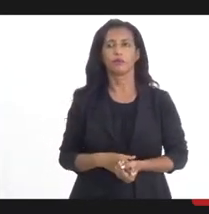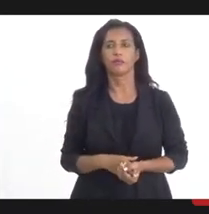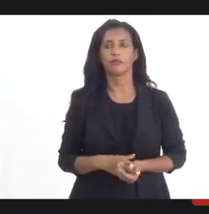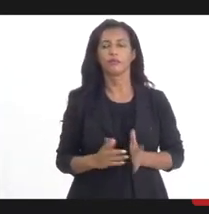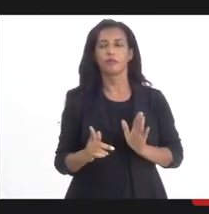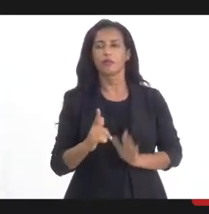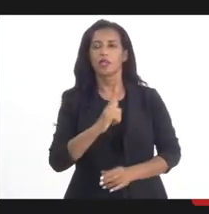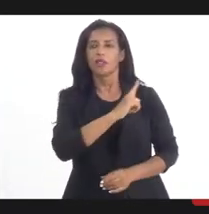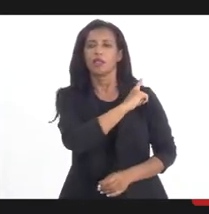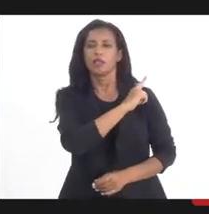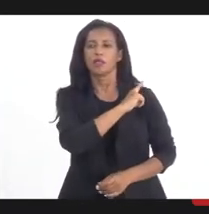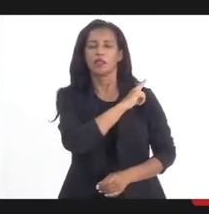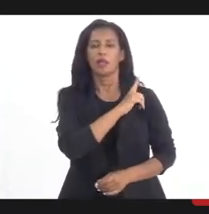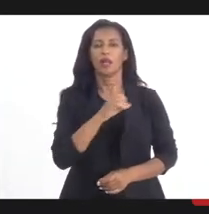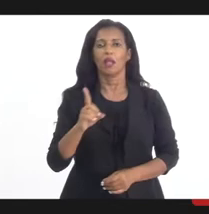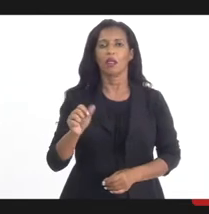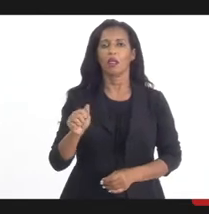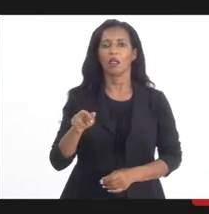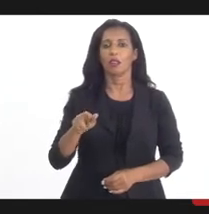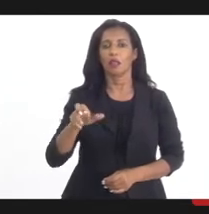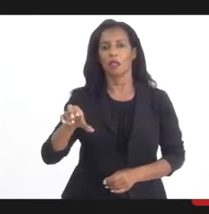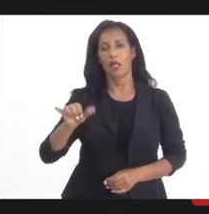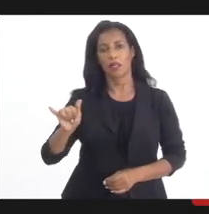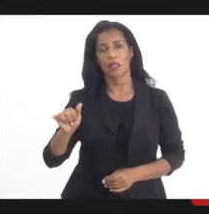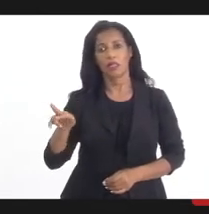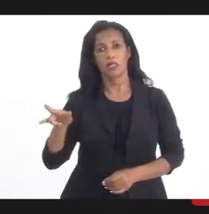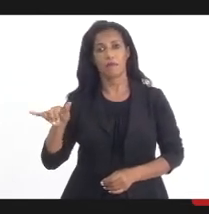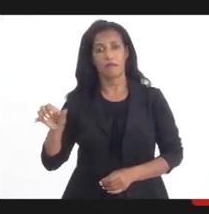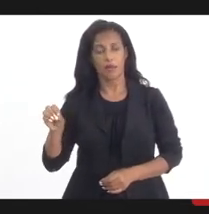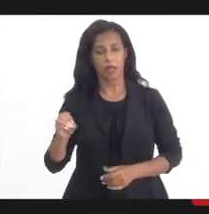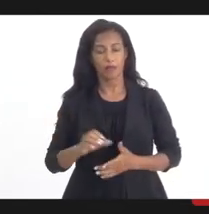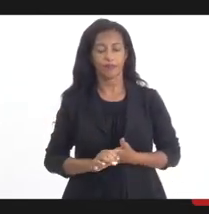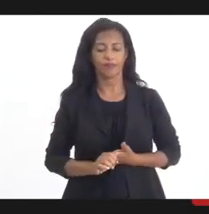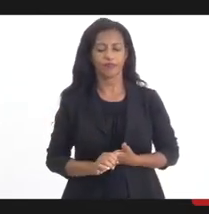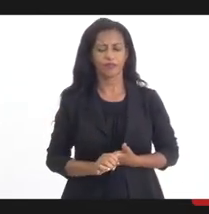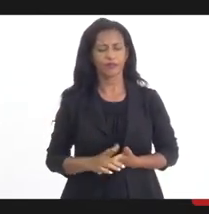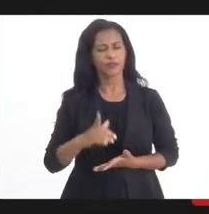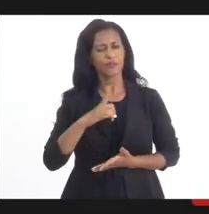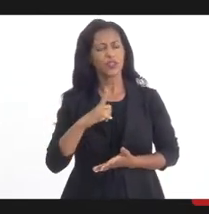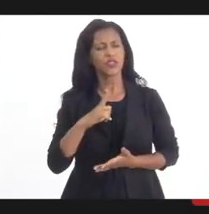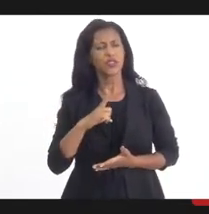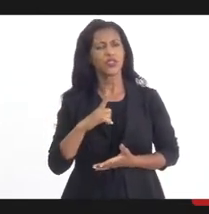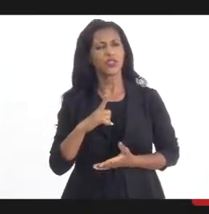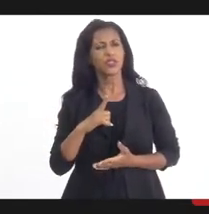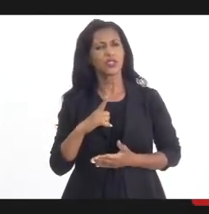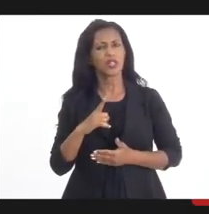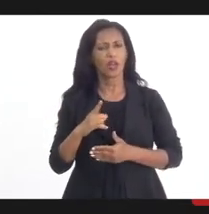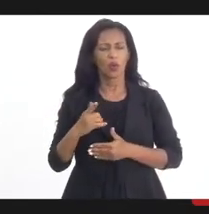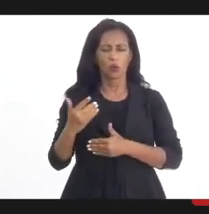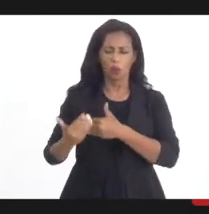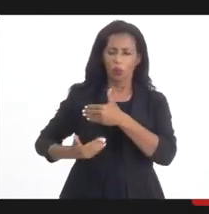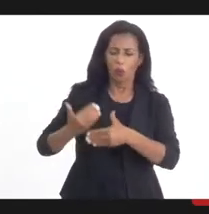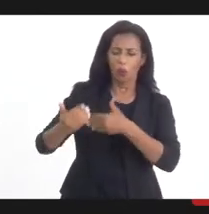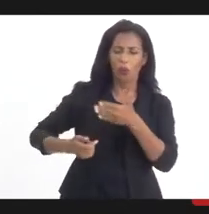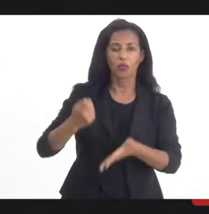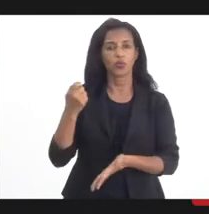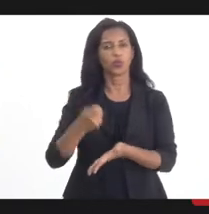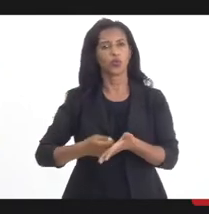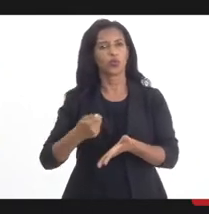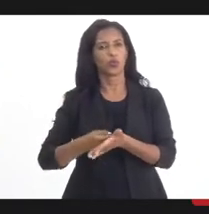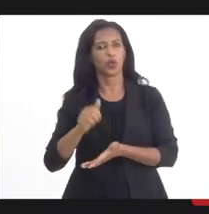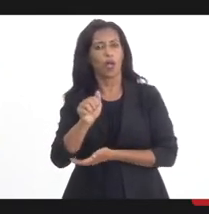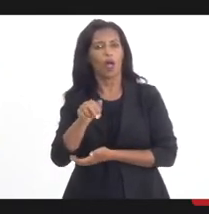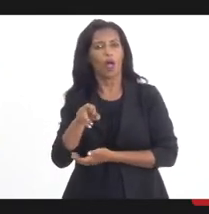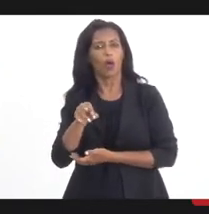gestão do Darcy Ribeiro, Leonel Brizola, existia um processo de luta de